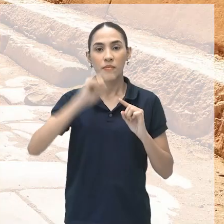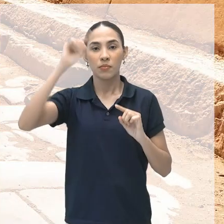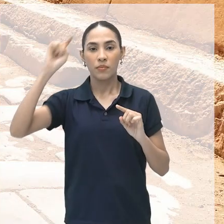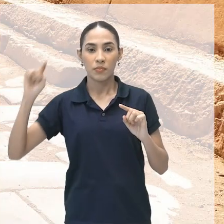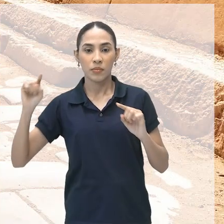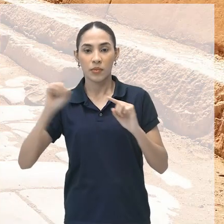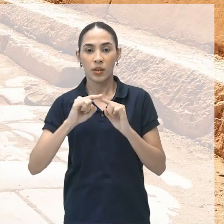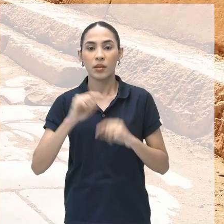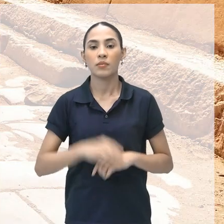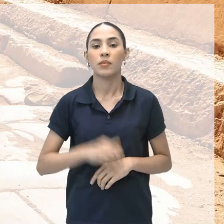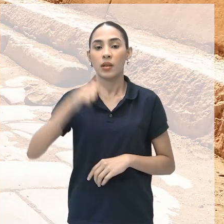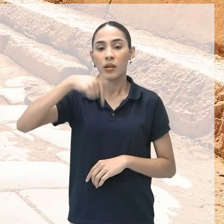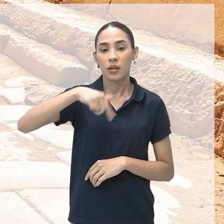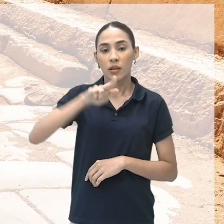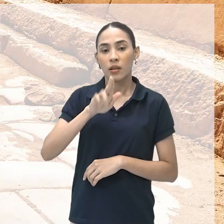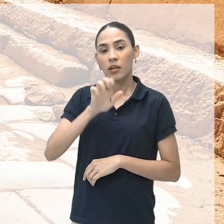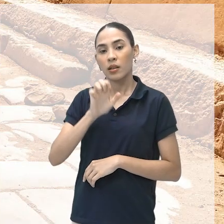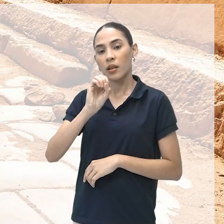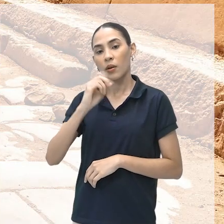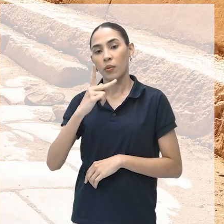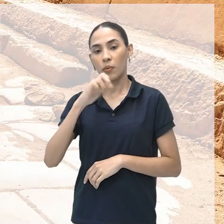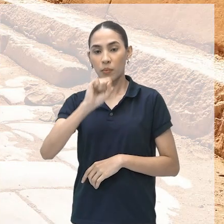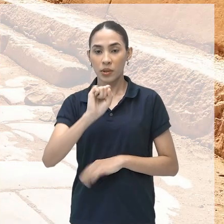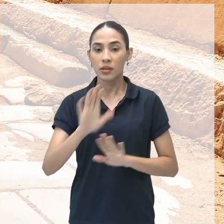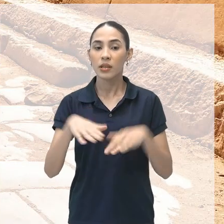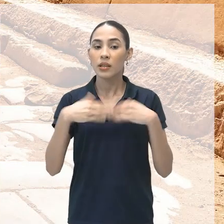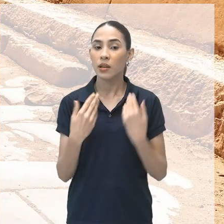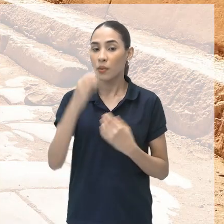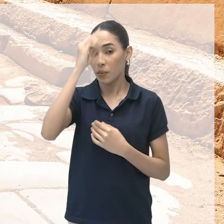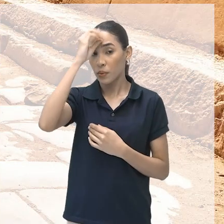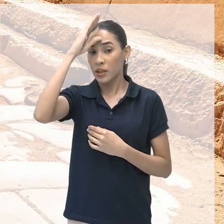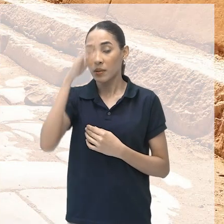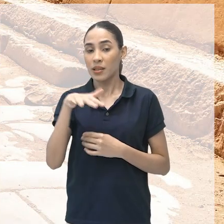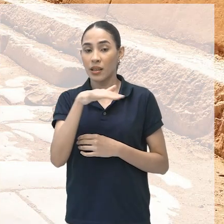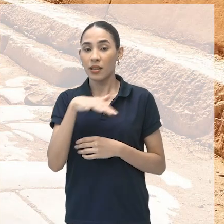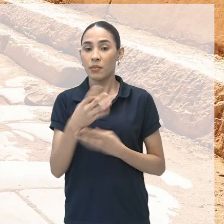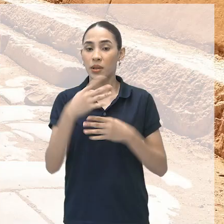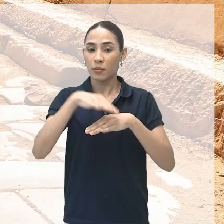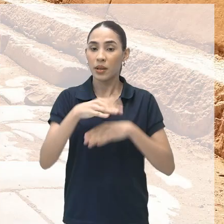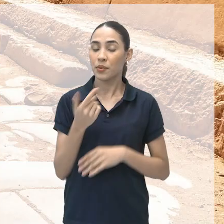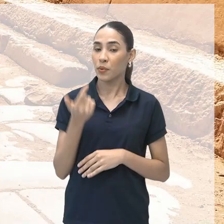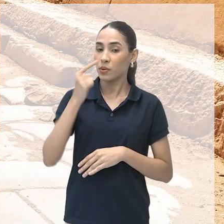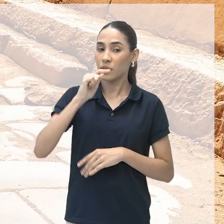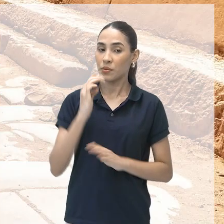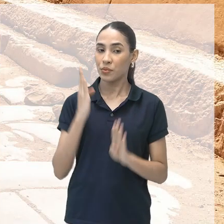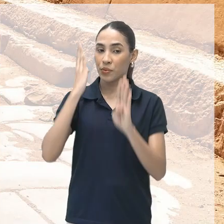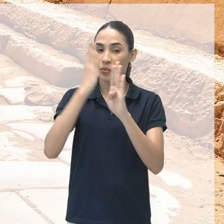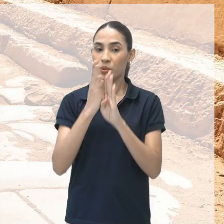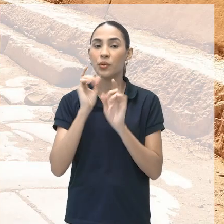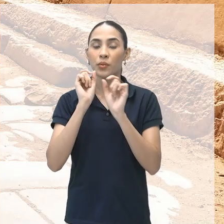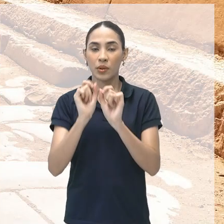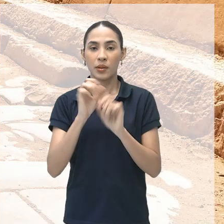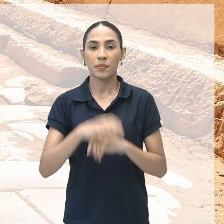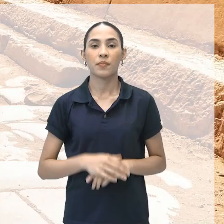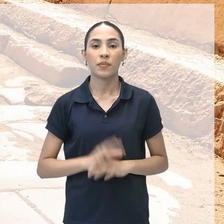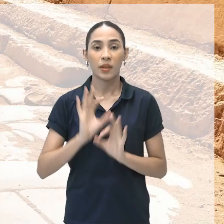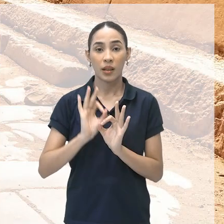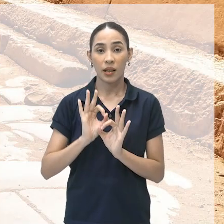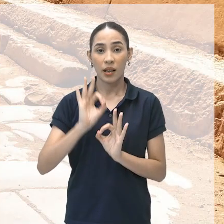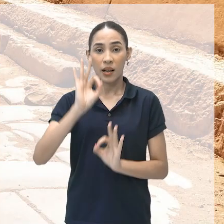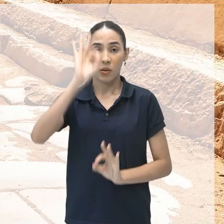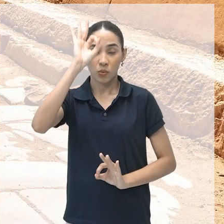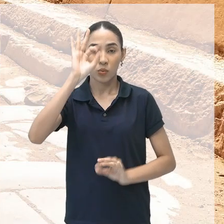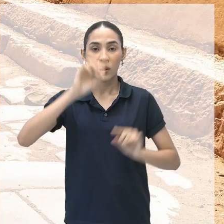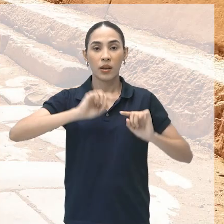é a pirâmide de Quéopis. E com os seus conhecimentos matemáticos, ele conseguiu descobrir a